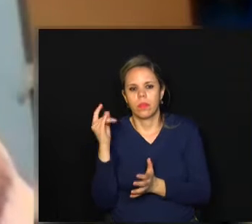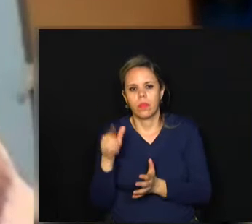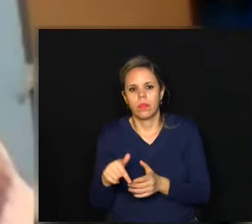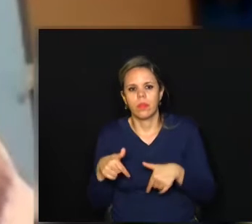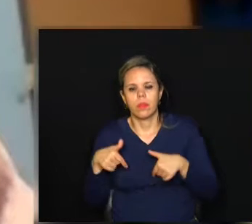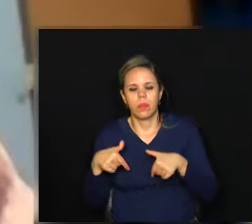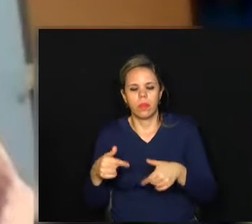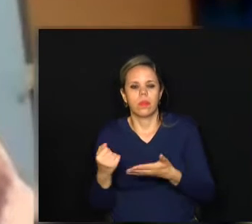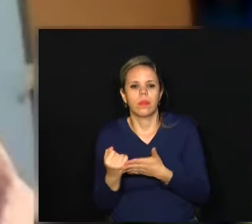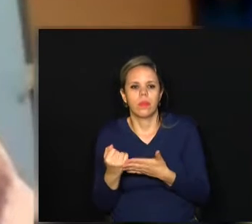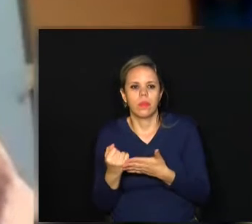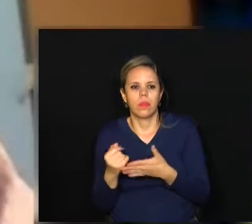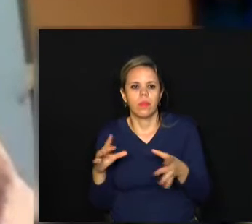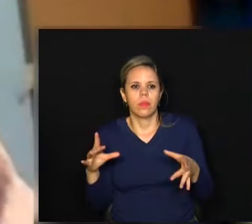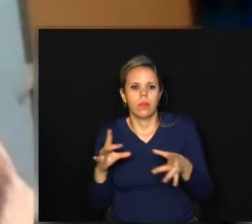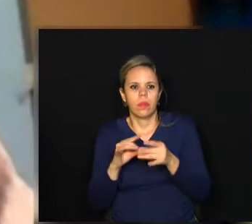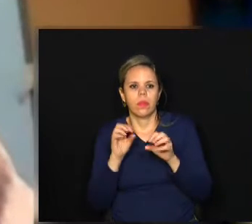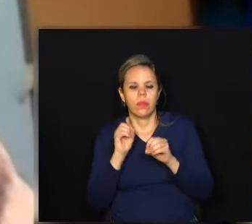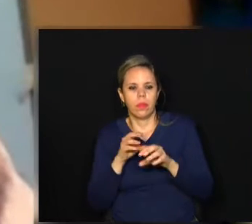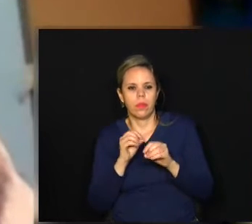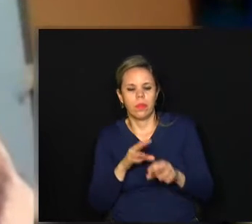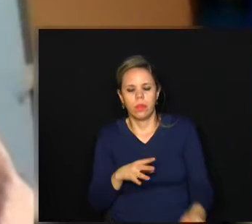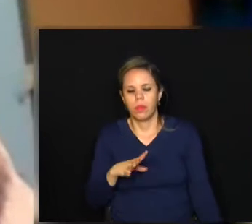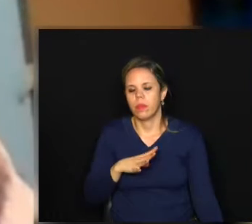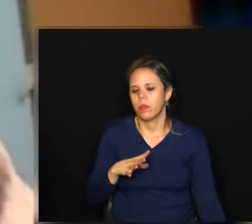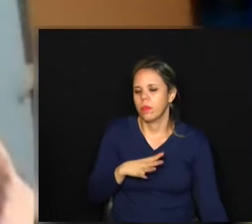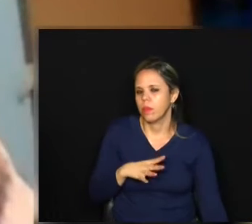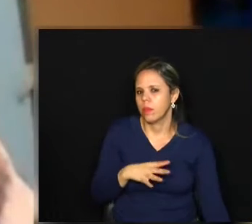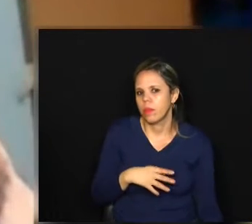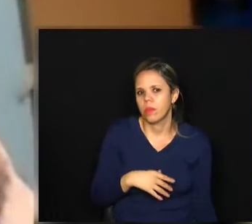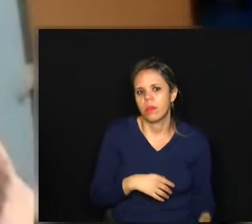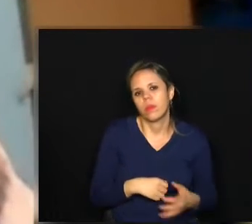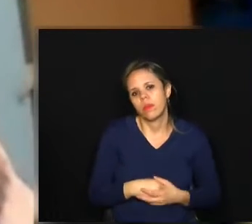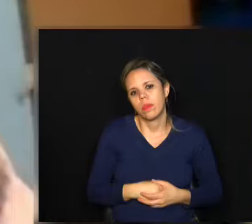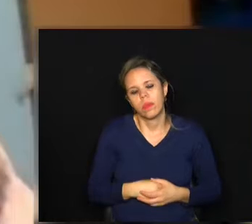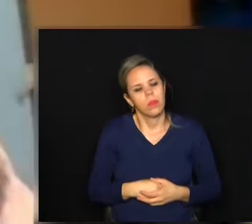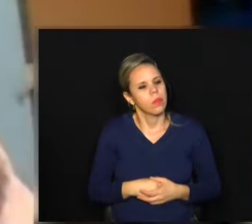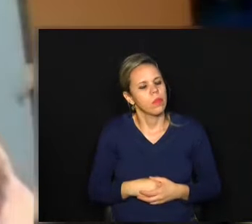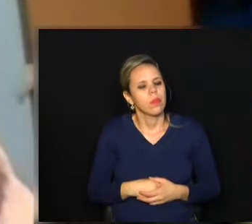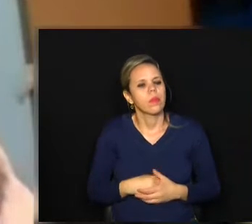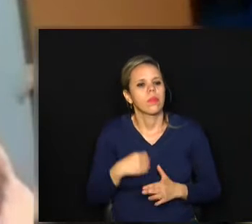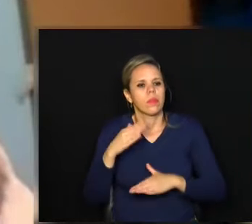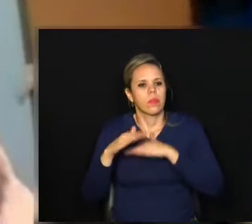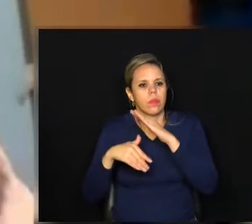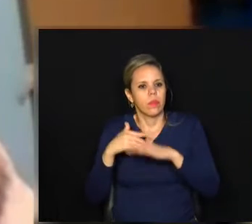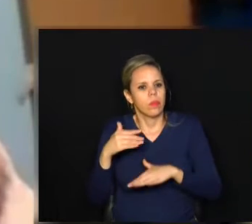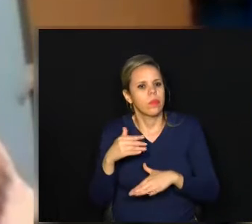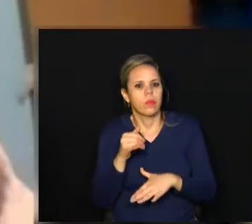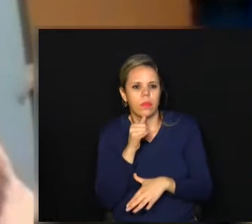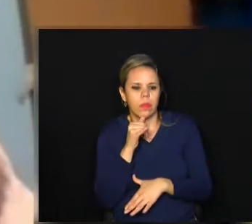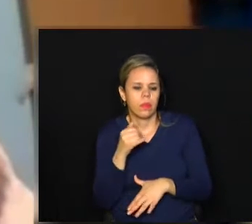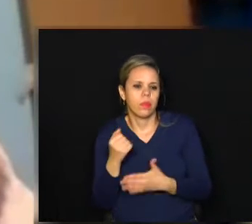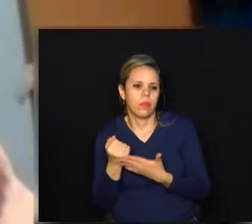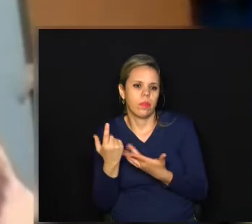ato fortalece o ensino no município. Toda a construção, ela do tipo que é uma escola, como o